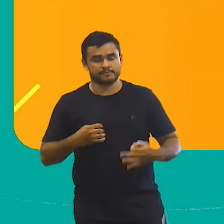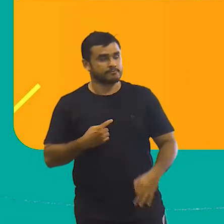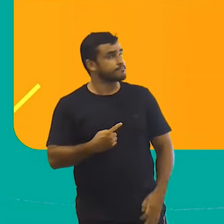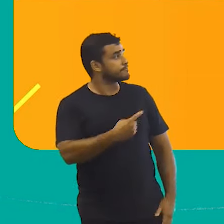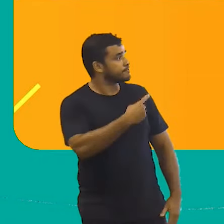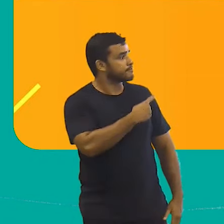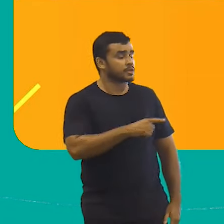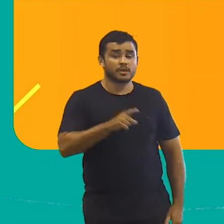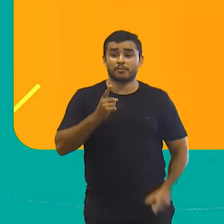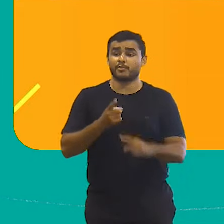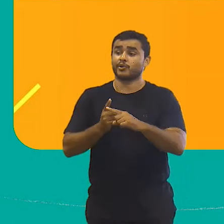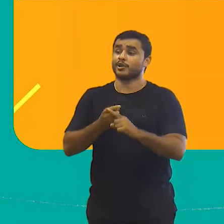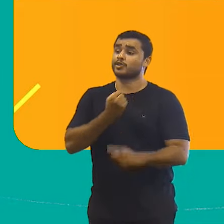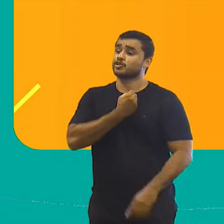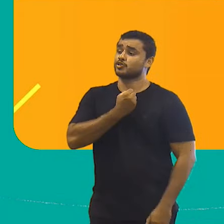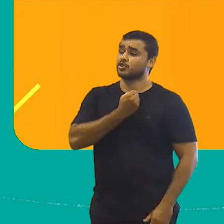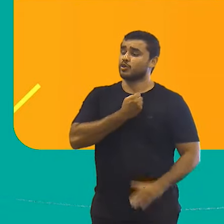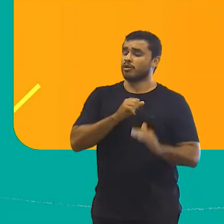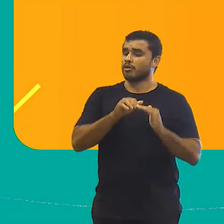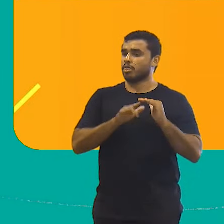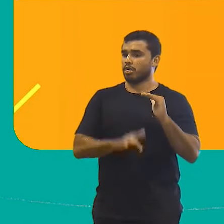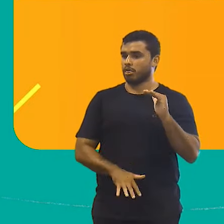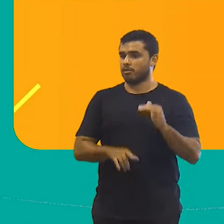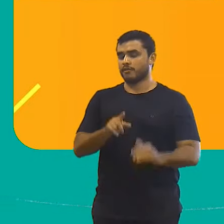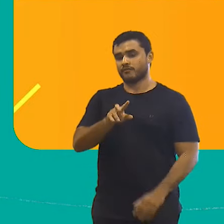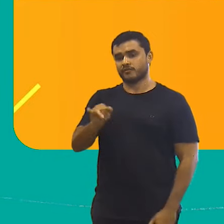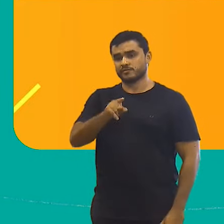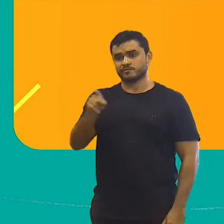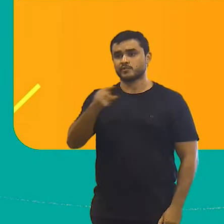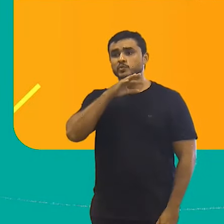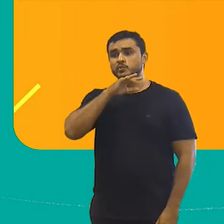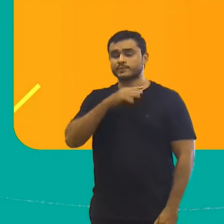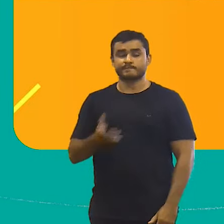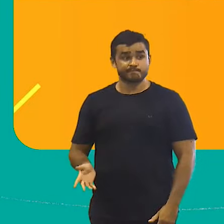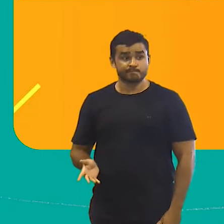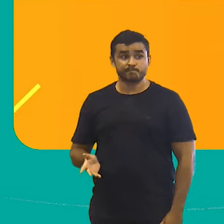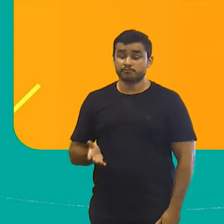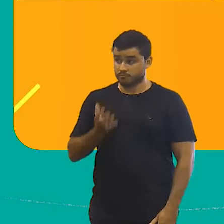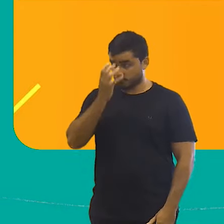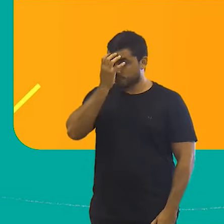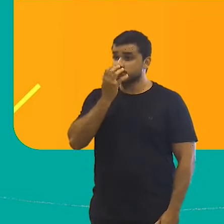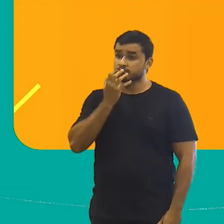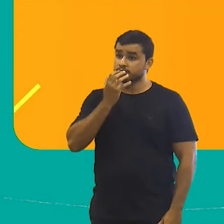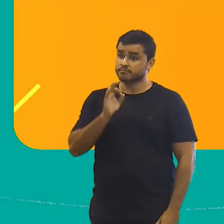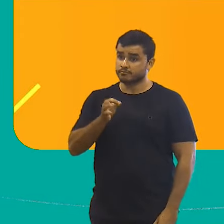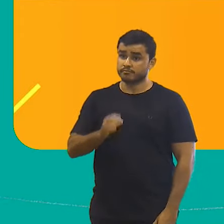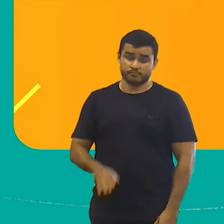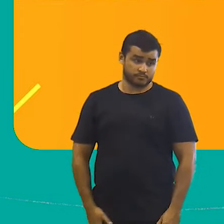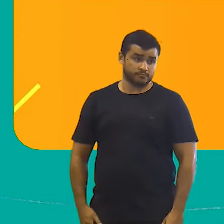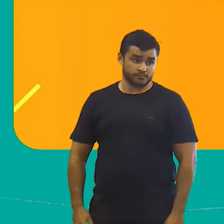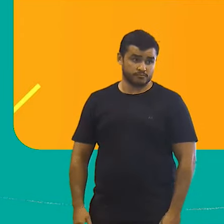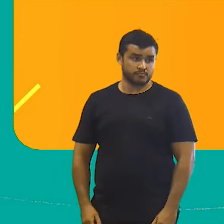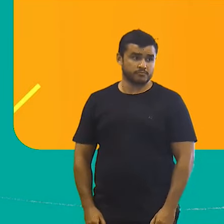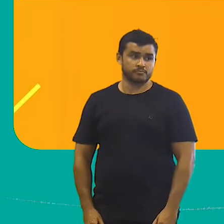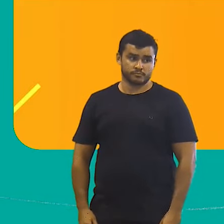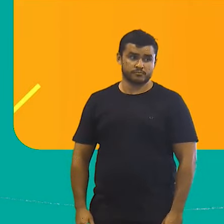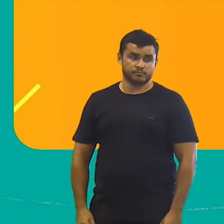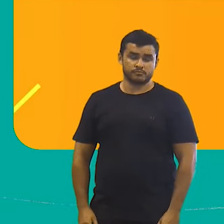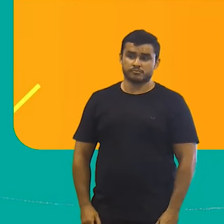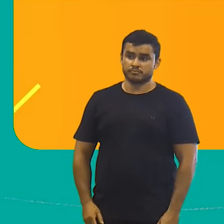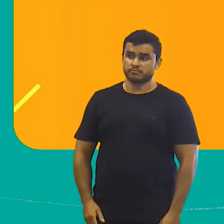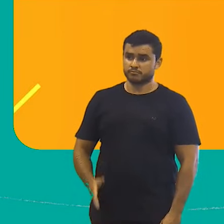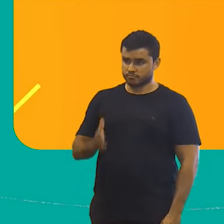nota despenca ladeira abaixo. Então vocês vão lembrar de mim dançando. Vai ser um pesadelo que eu vou fazer, que